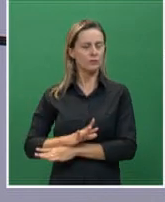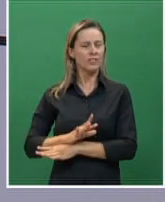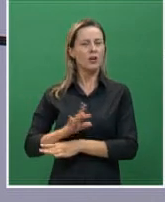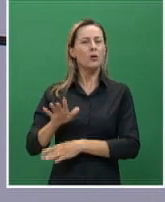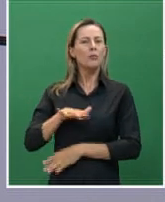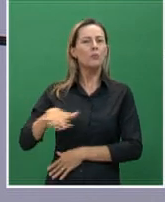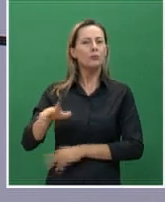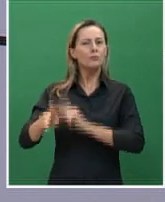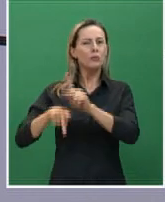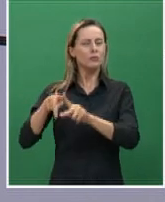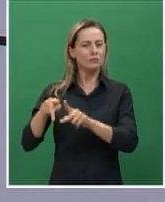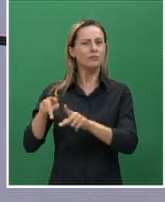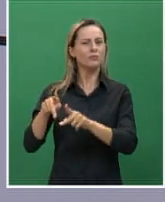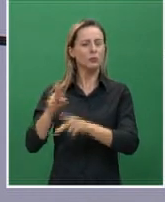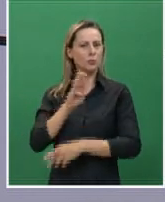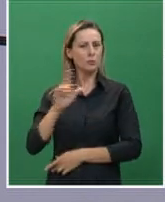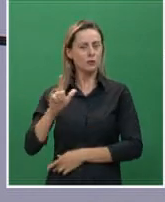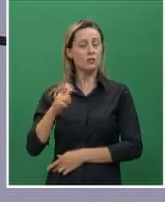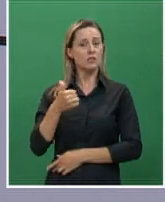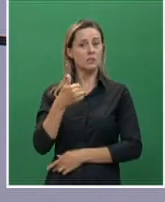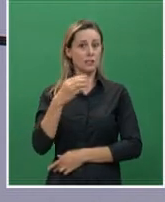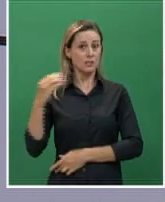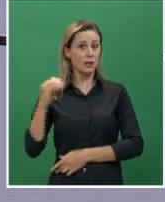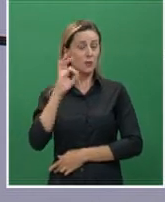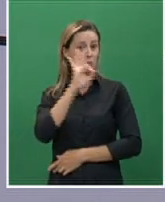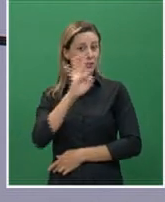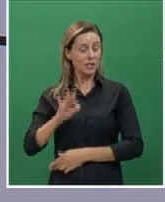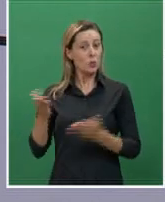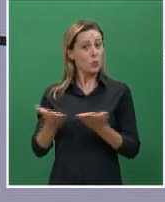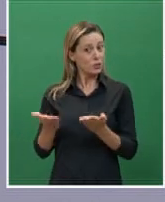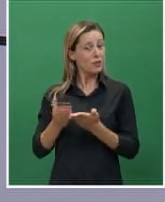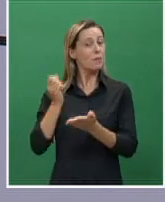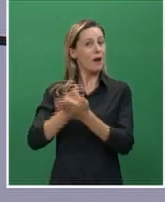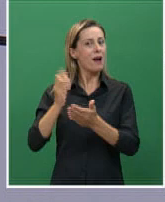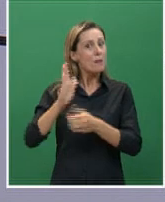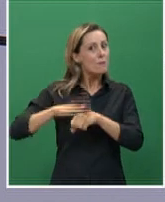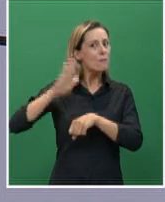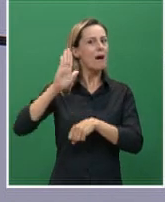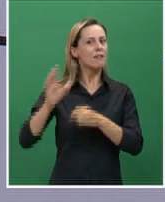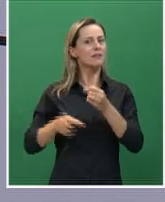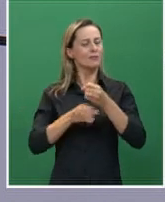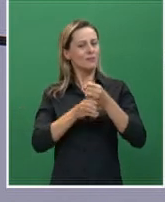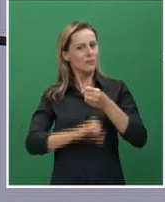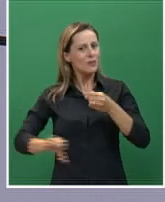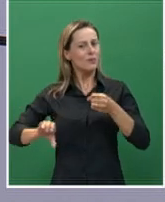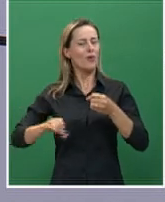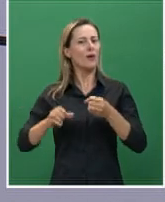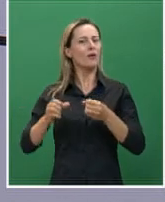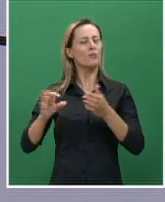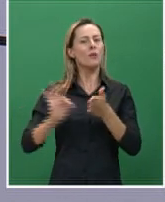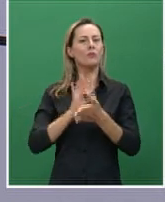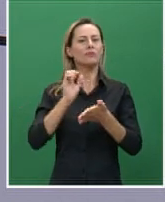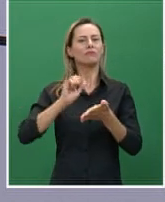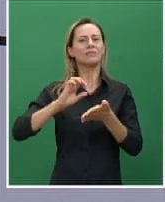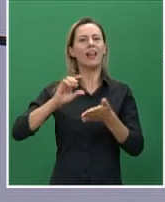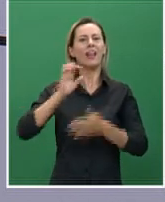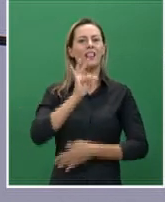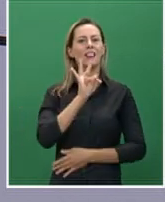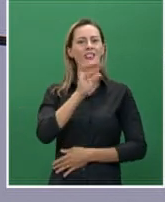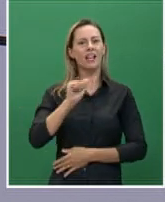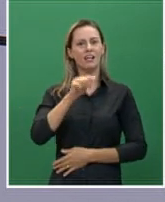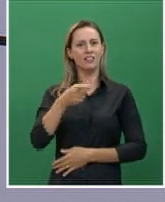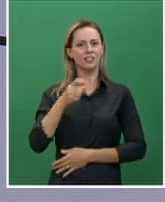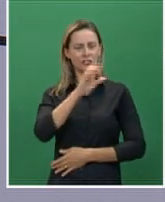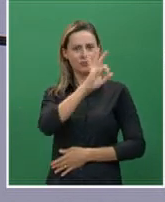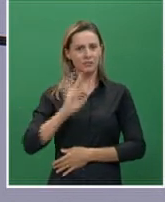e um aumento que hoje nós pagamos mais de 100 porcento da tarifa de esgoto na cidade de Blumenau mais de 700 da tarifa